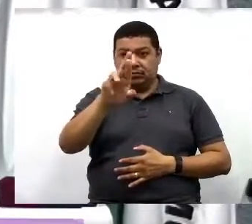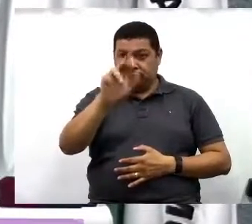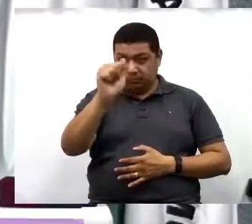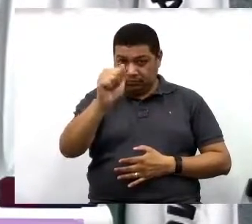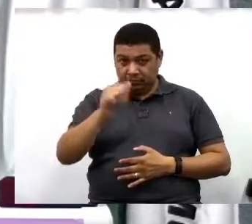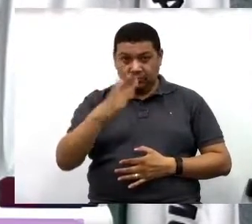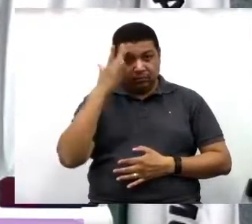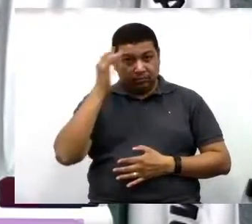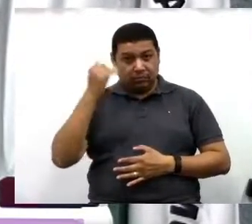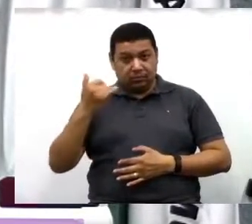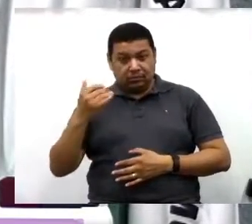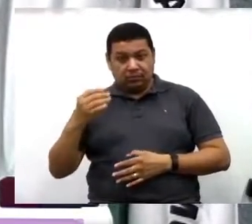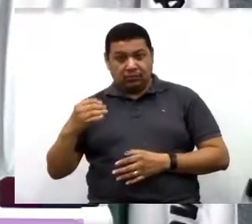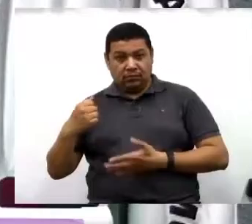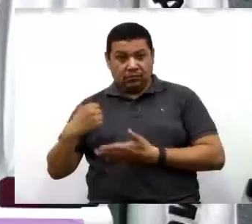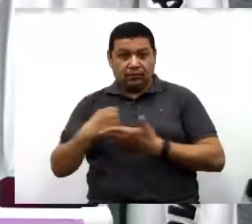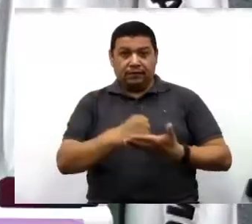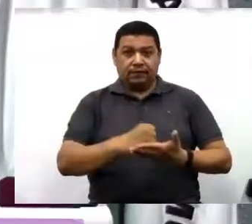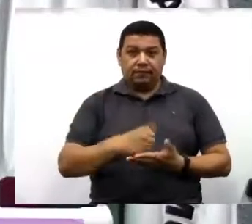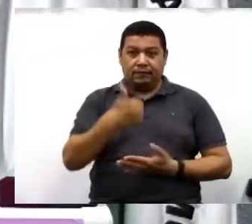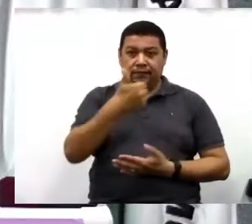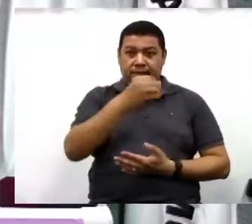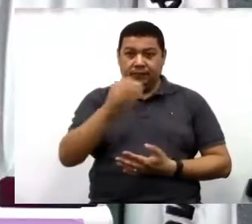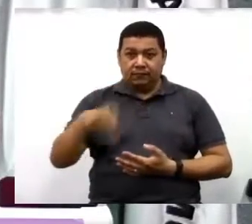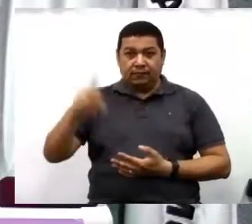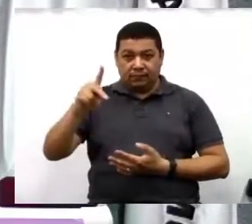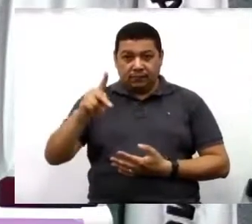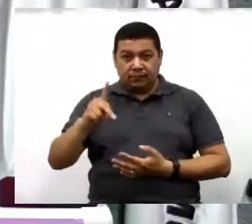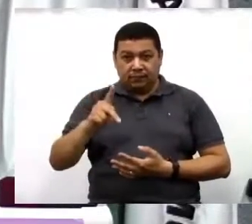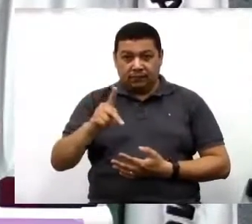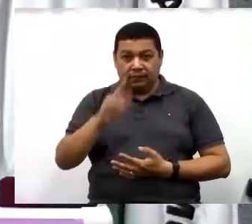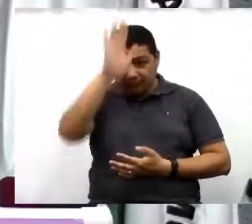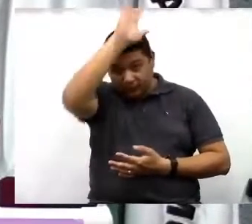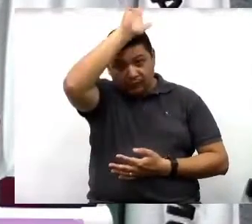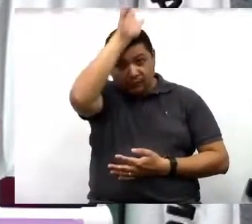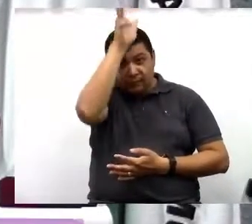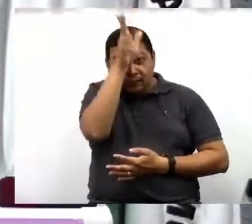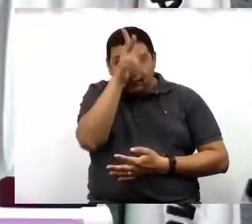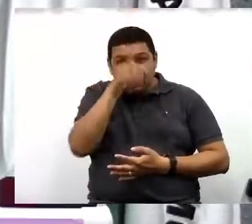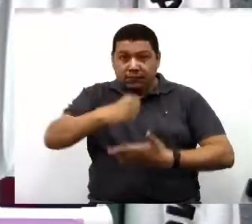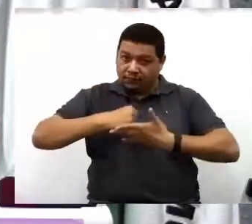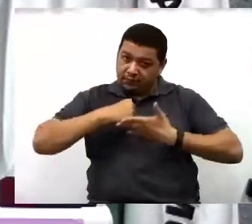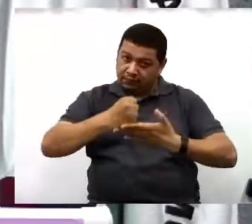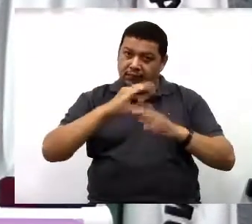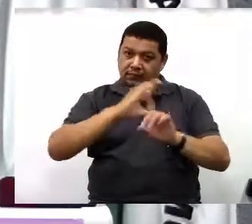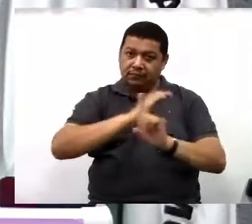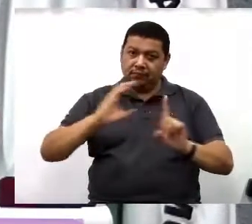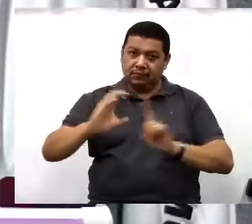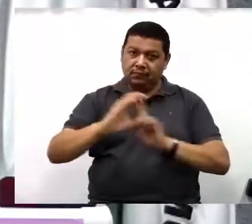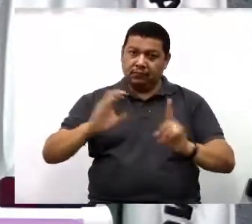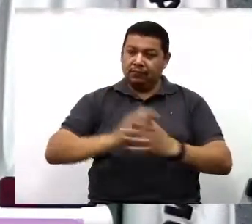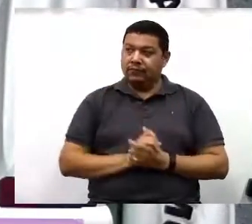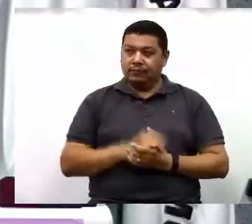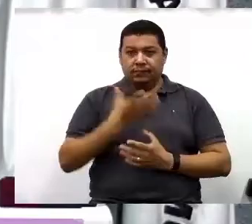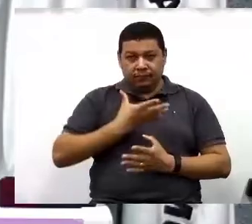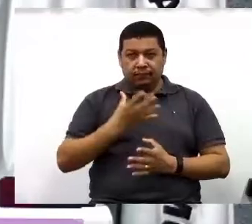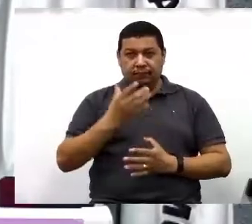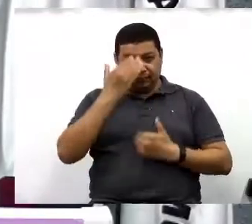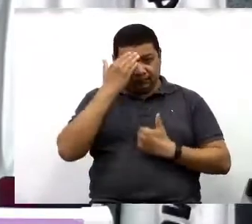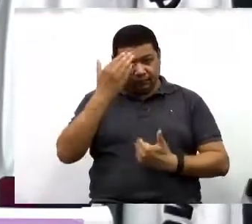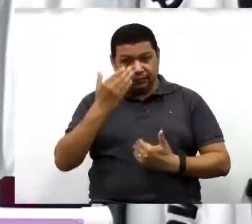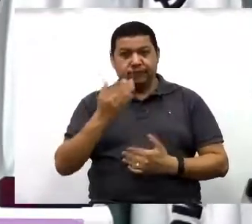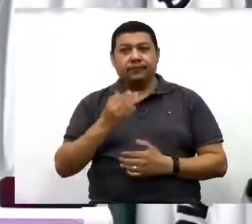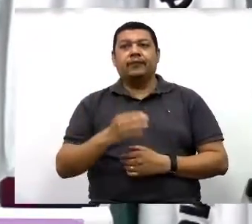estar levando lá 100 quilos de frango para ajudar essas comunidades também. Quero agradecer à